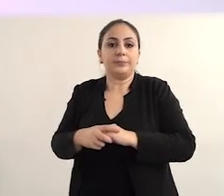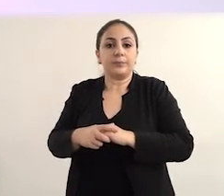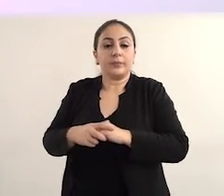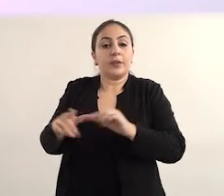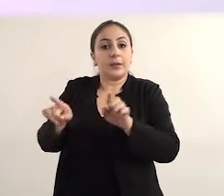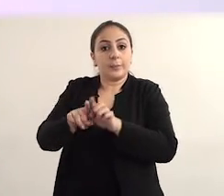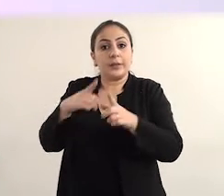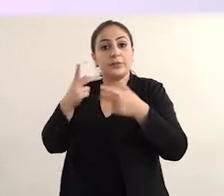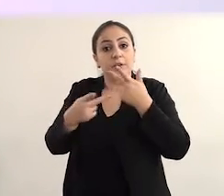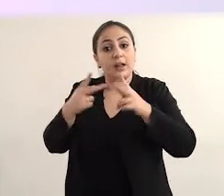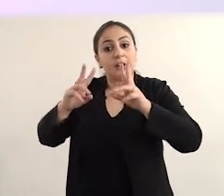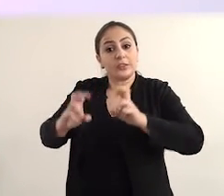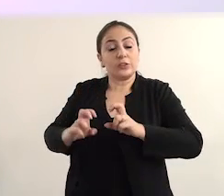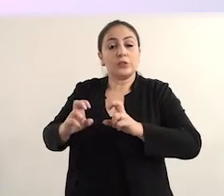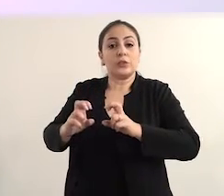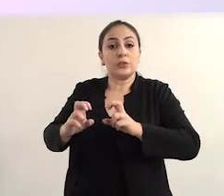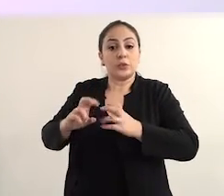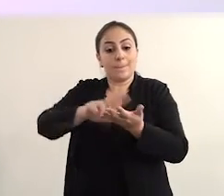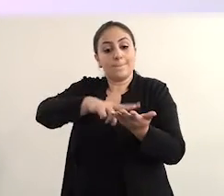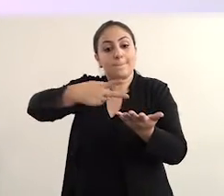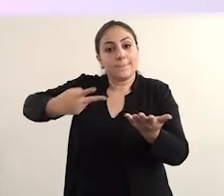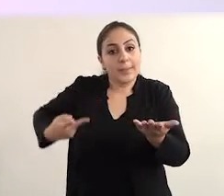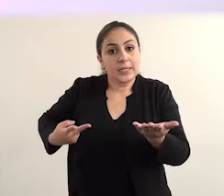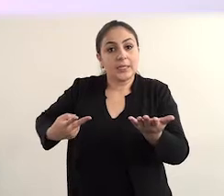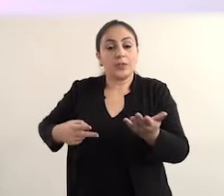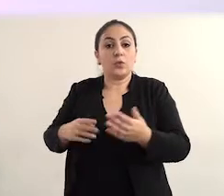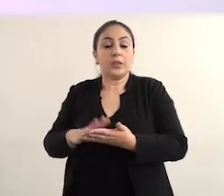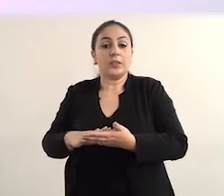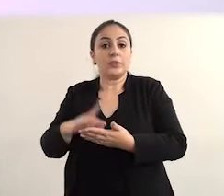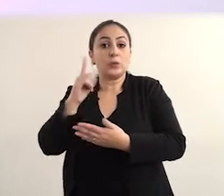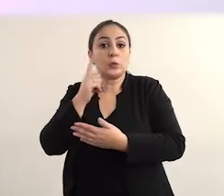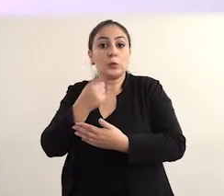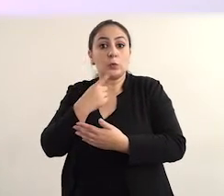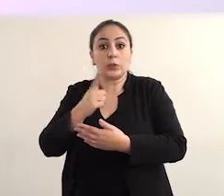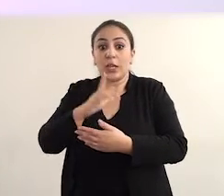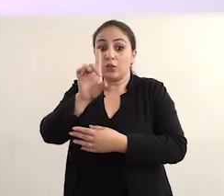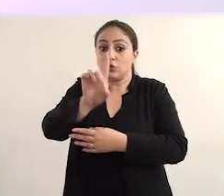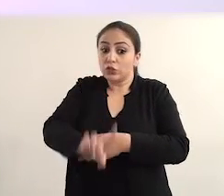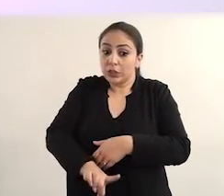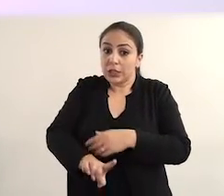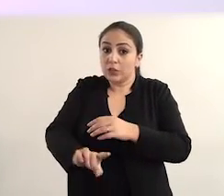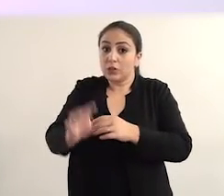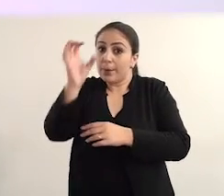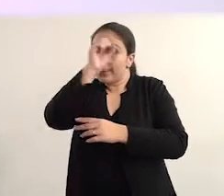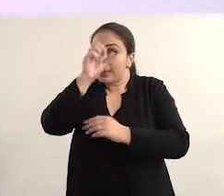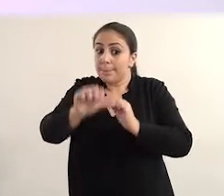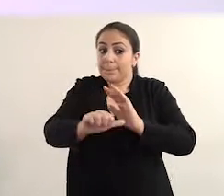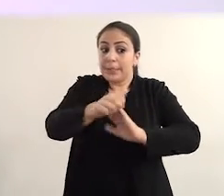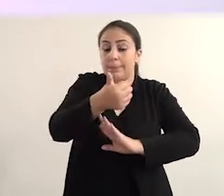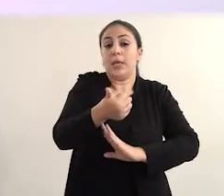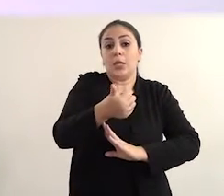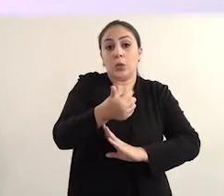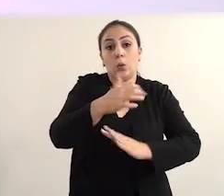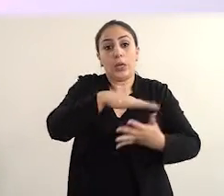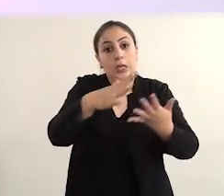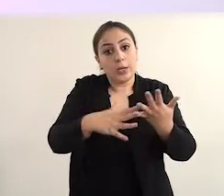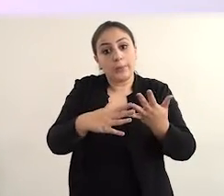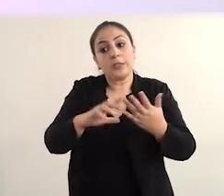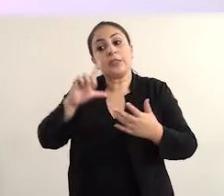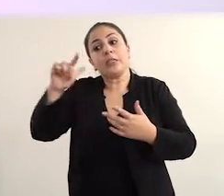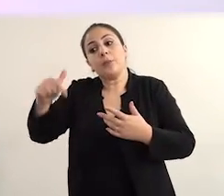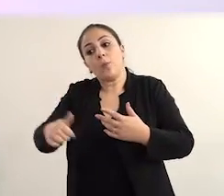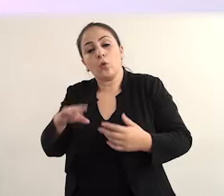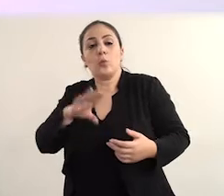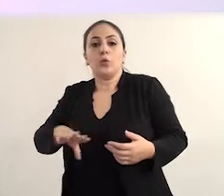que vai falar sobre a questão do bilíngue, né, do surdo ter o direito de aprender na primeira língua e aprender o português como segunda